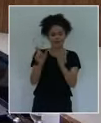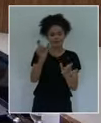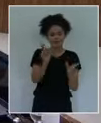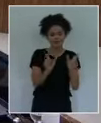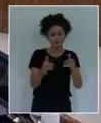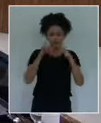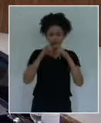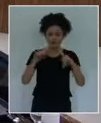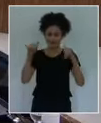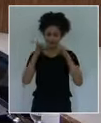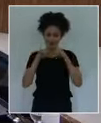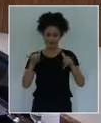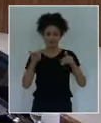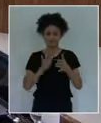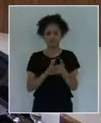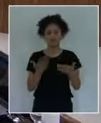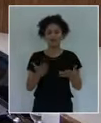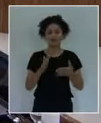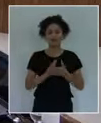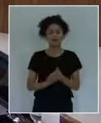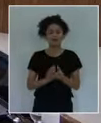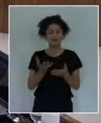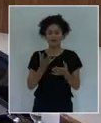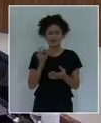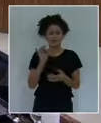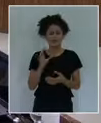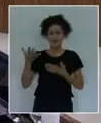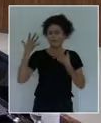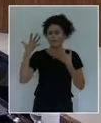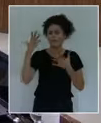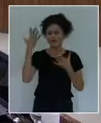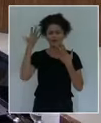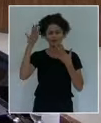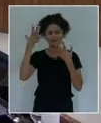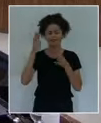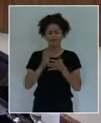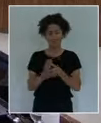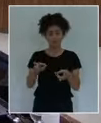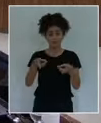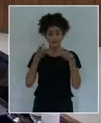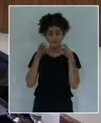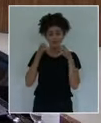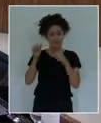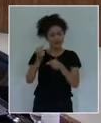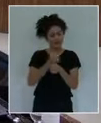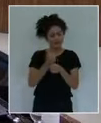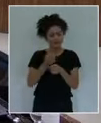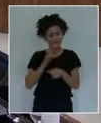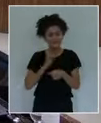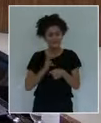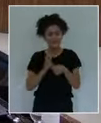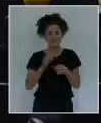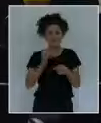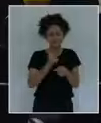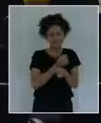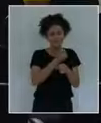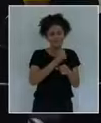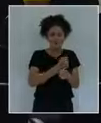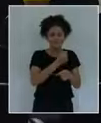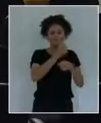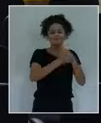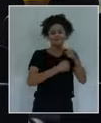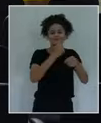Prefeitura repassou. Então, assim, só parabenizar mesmo e ver que cada ano que passa, nós estamos, assim, aprendendo